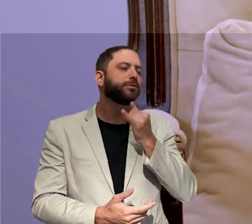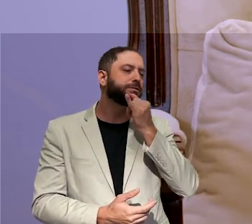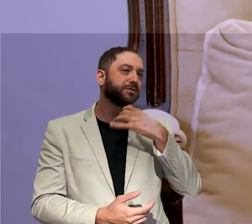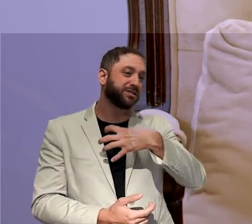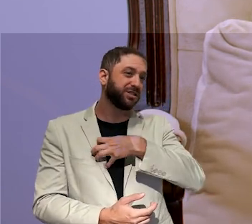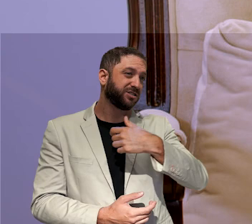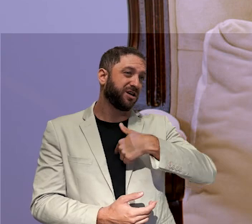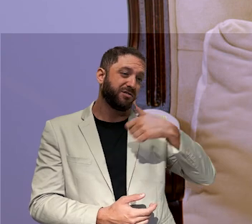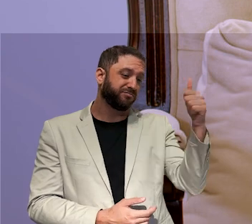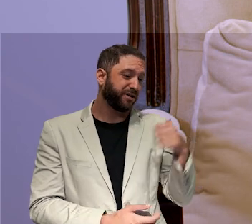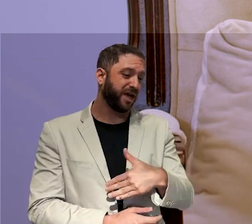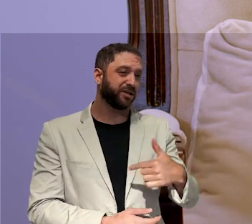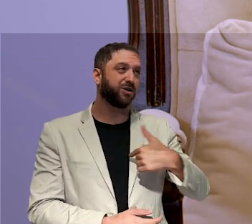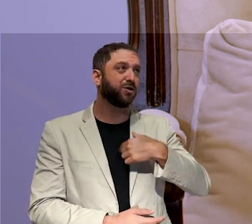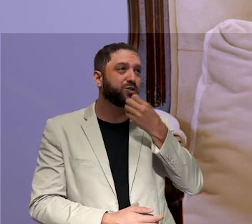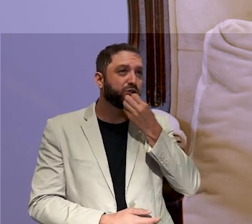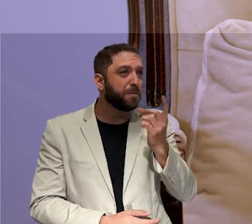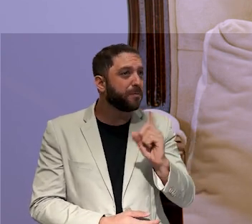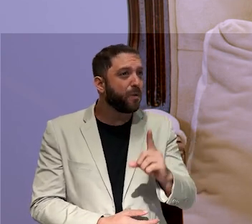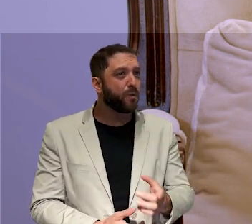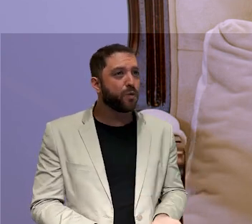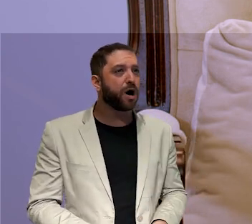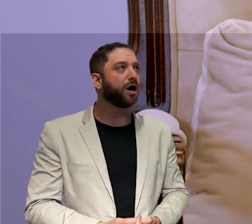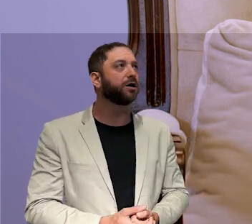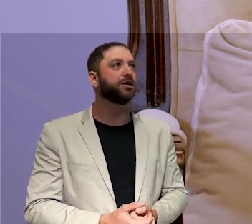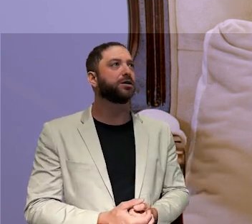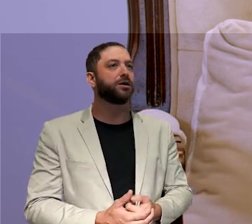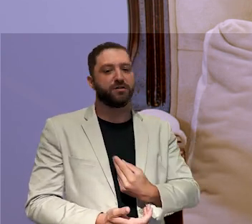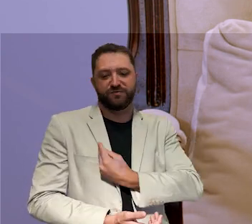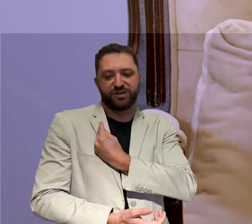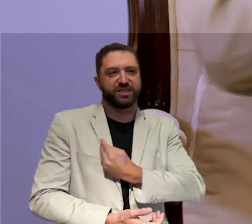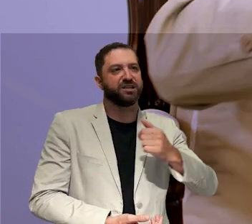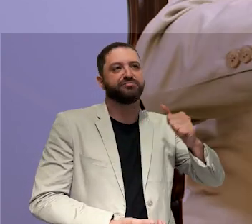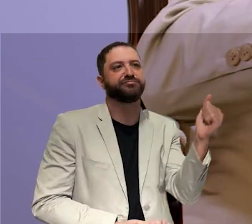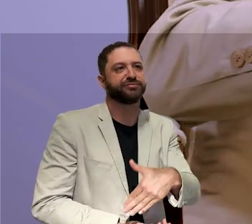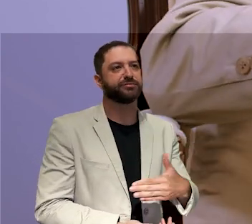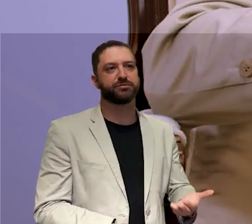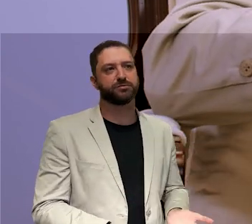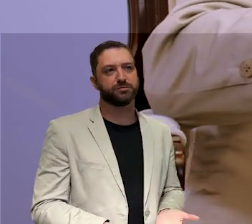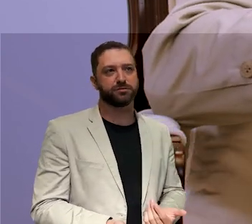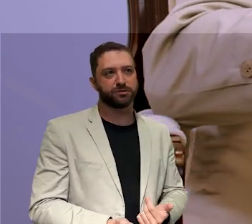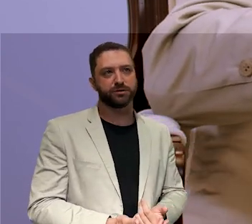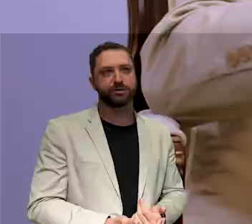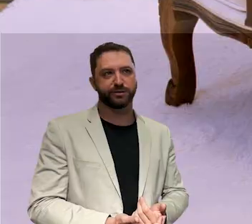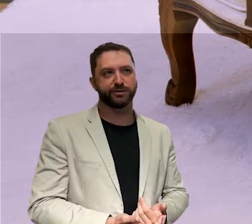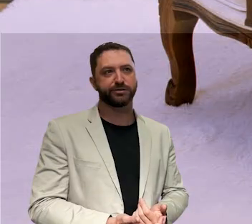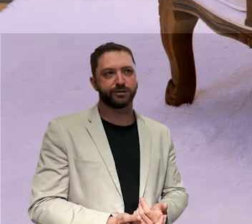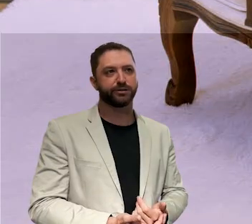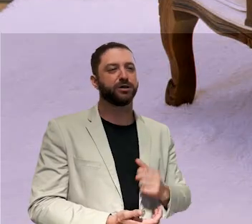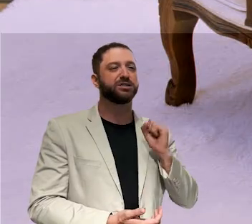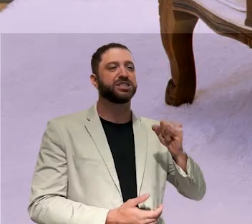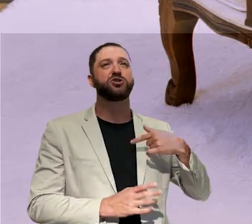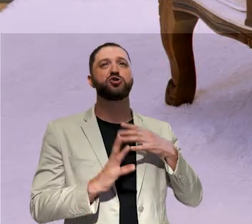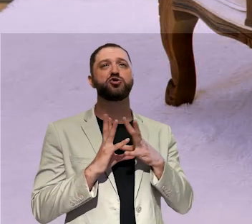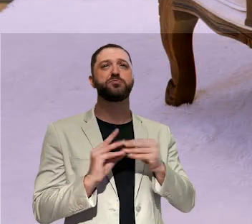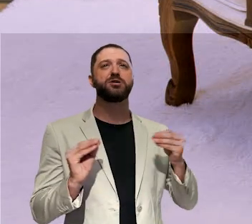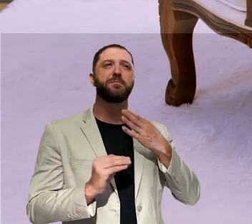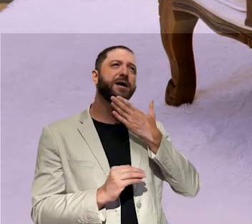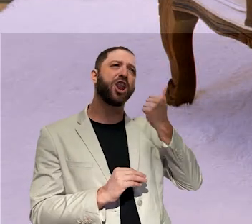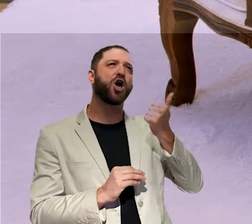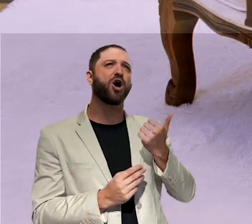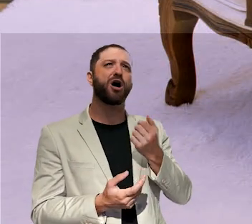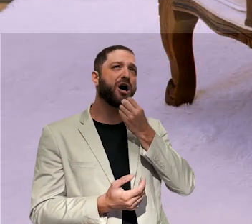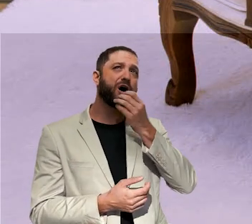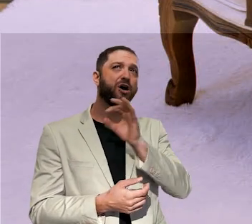de menos-valia, eu não presto, eu não sou boa, ou que a vida não vale a pena, ou se eu